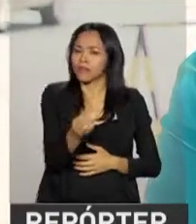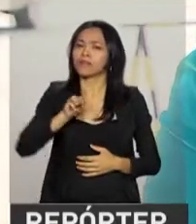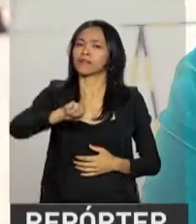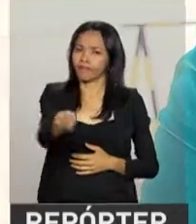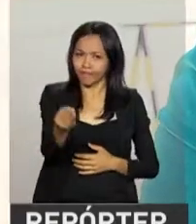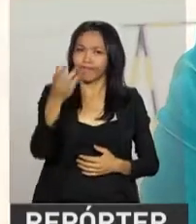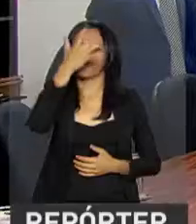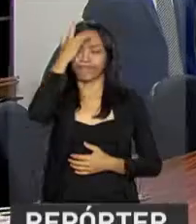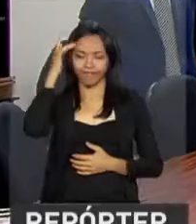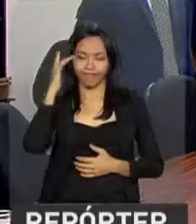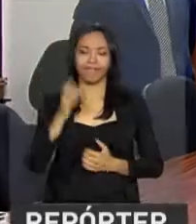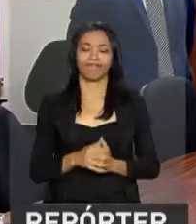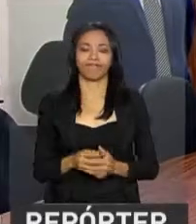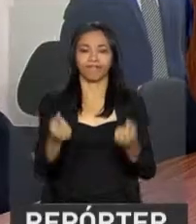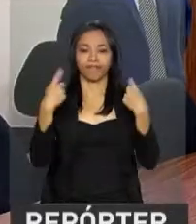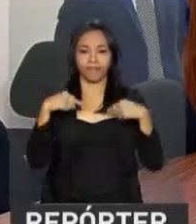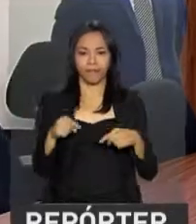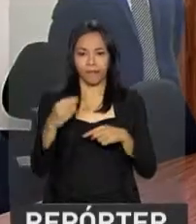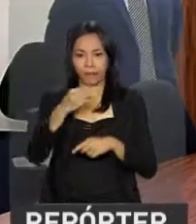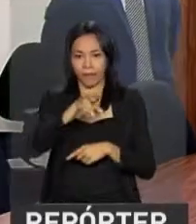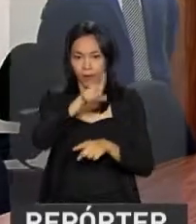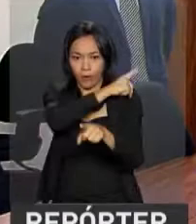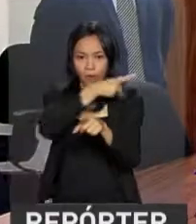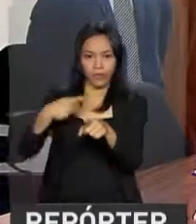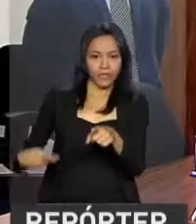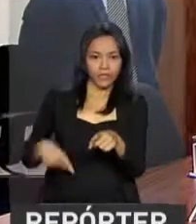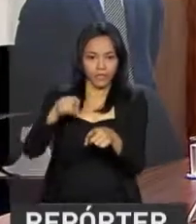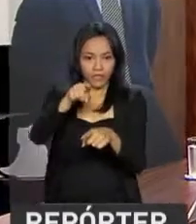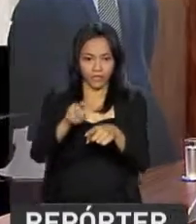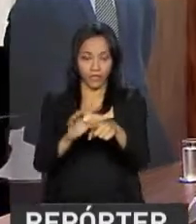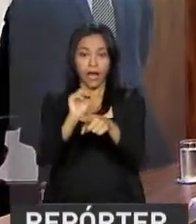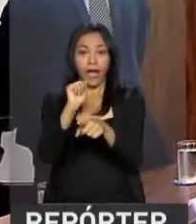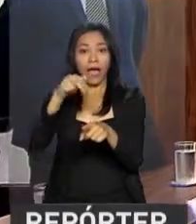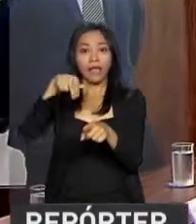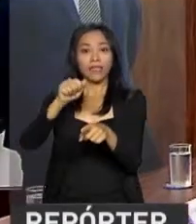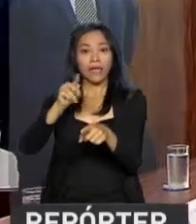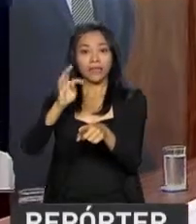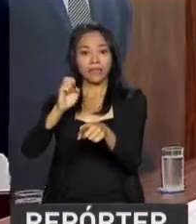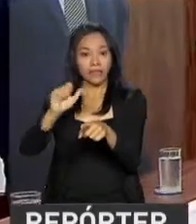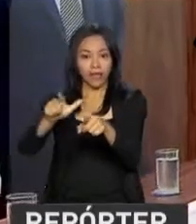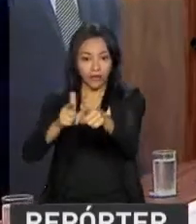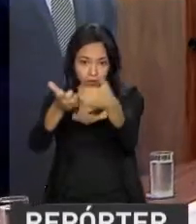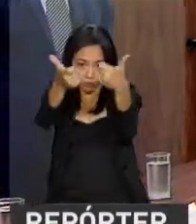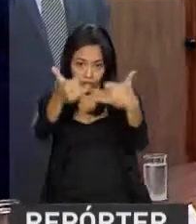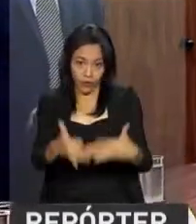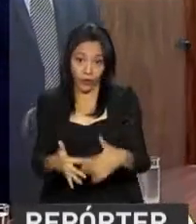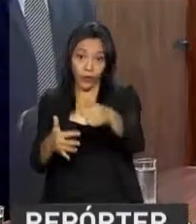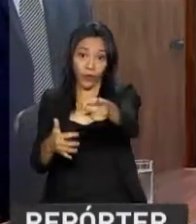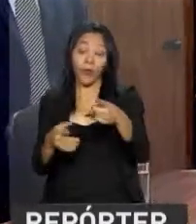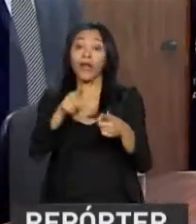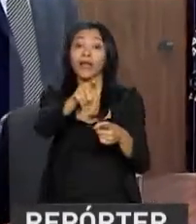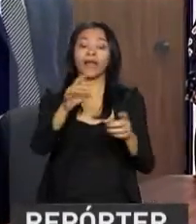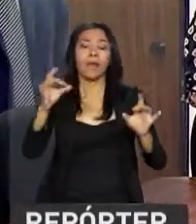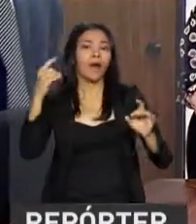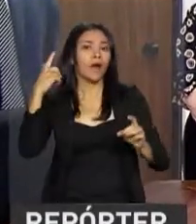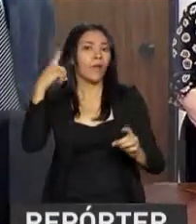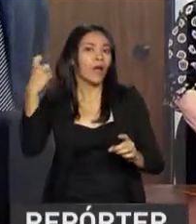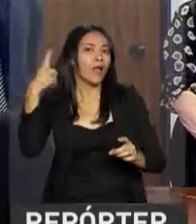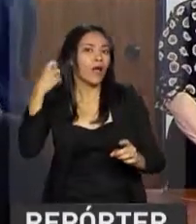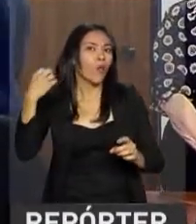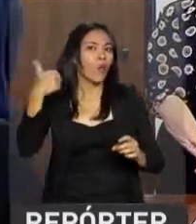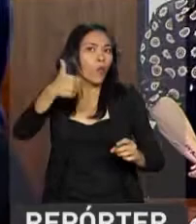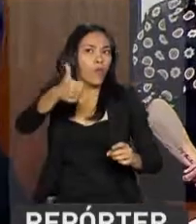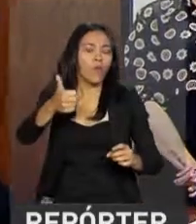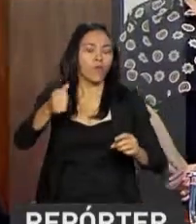pessoas o presidente da anatel explica que a digitalização da tv aberta não só permite uma maior qualidade de som e imagem